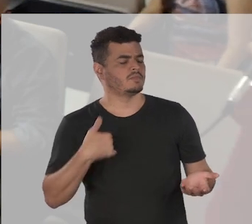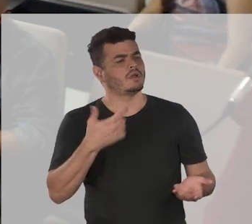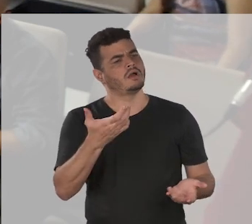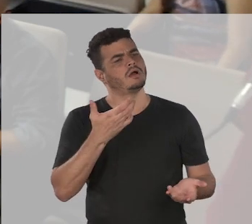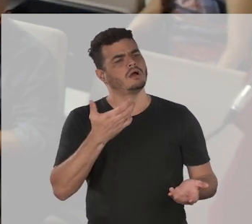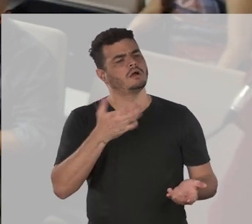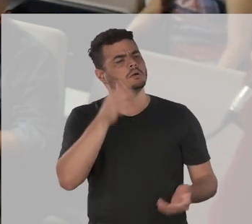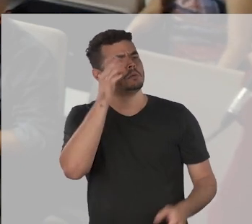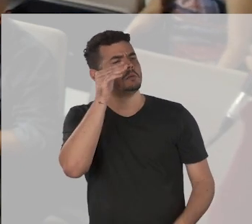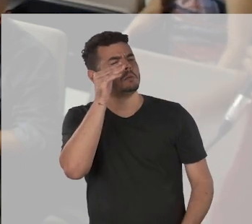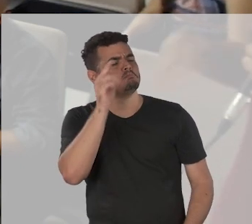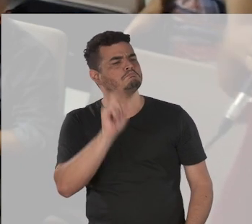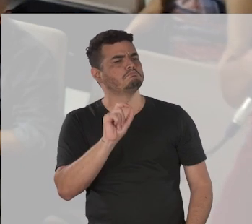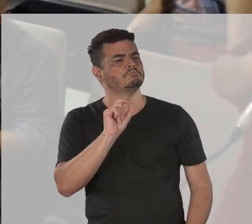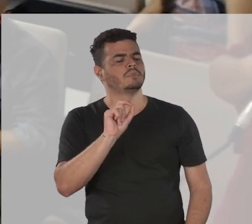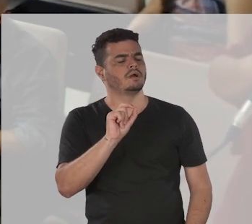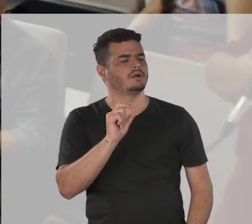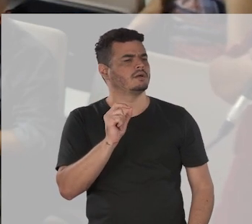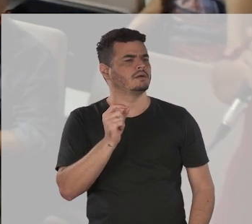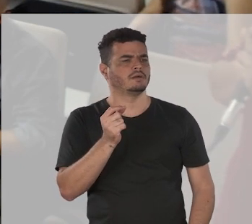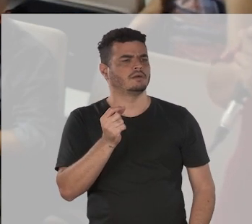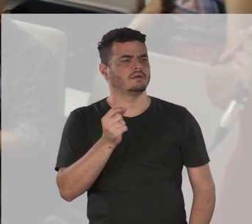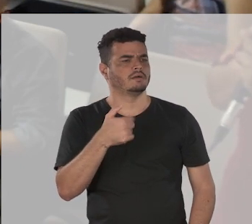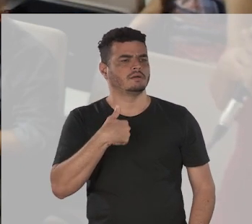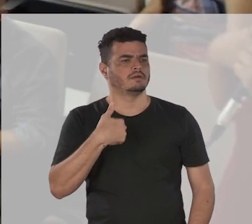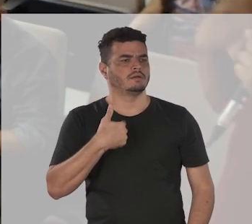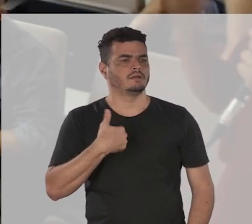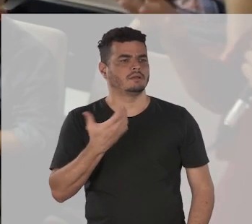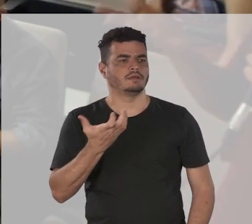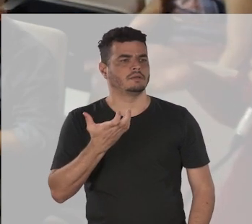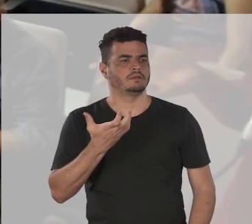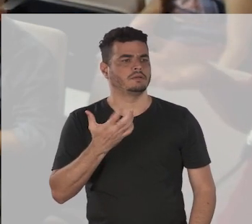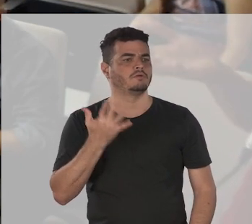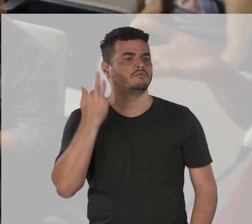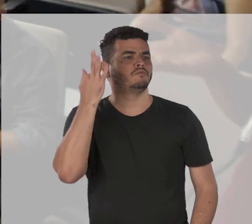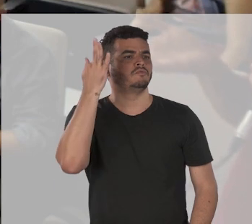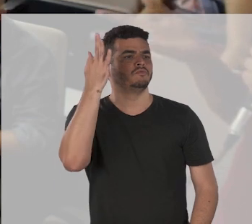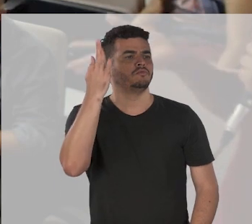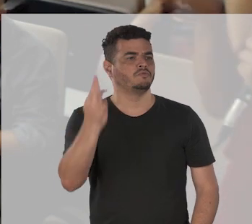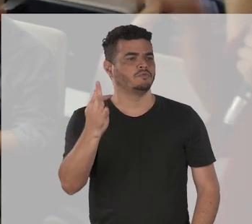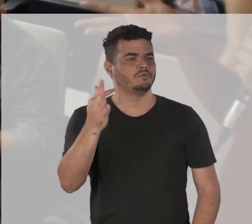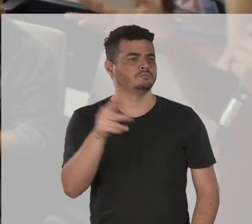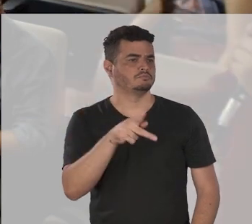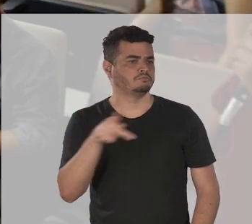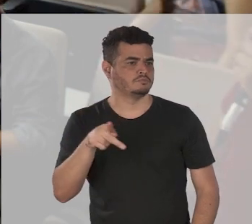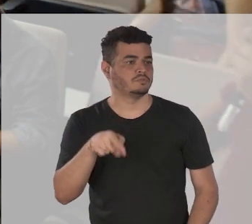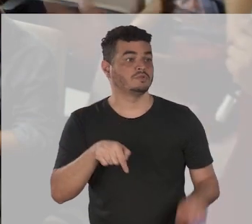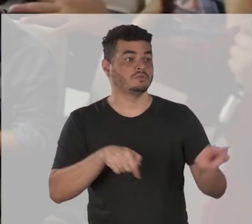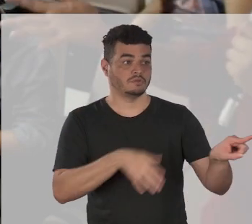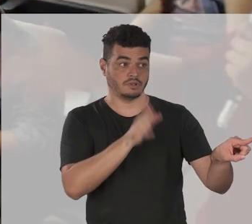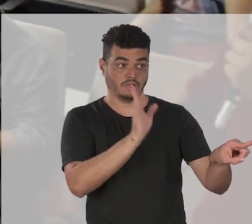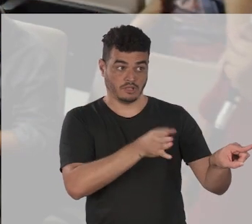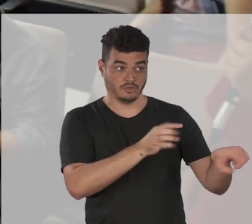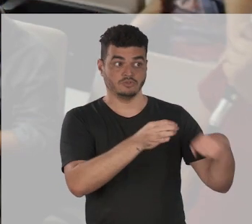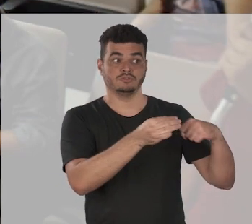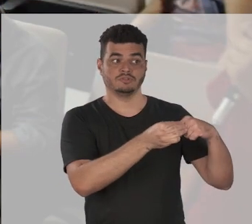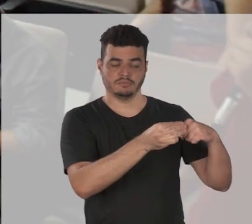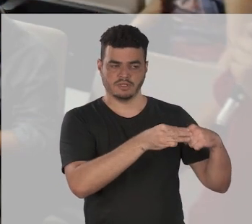Gostaria de saber, assim, como futura docente, e a senhora como mestra,